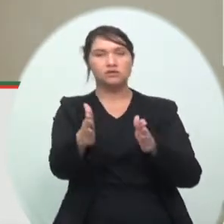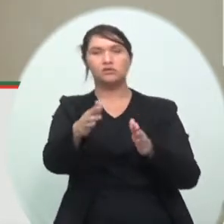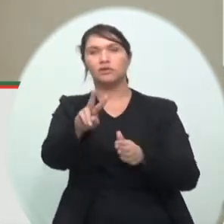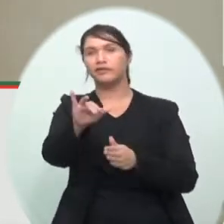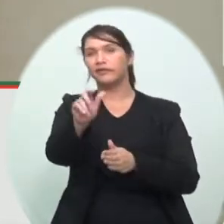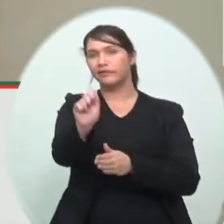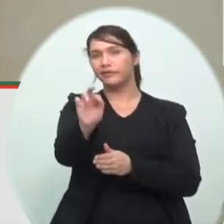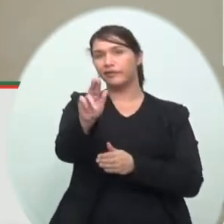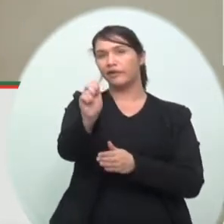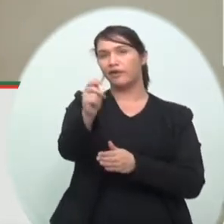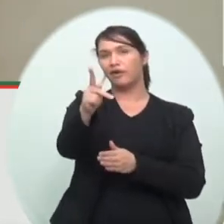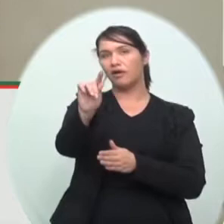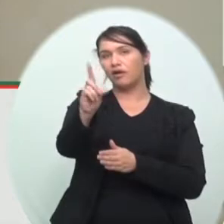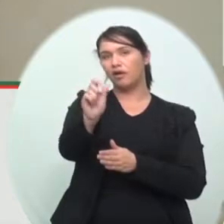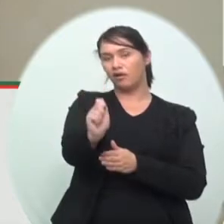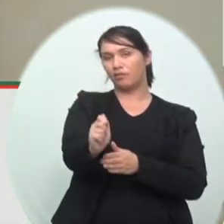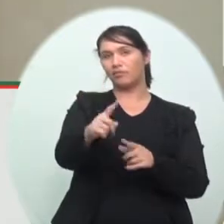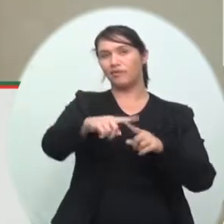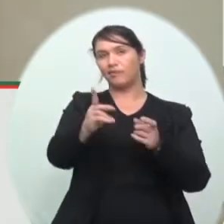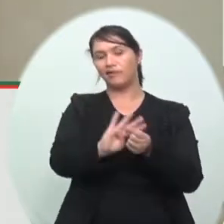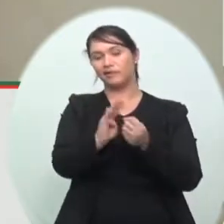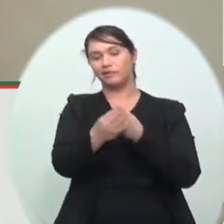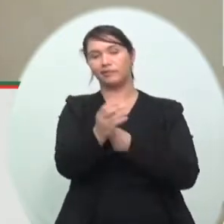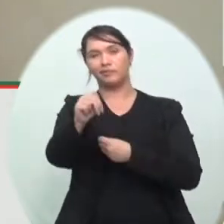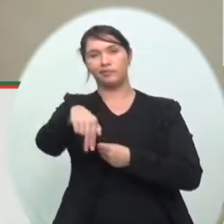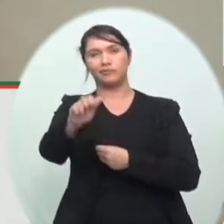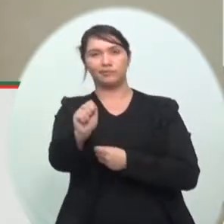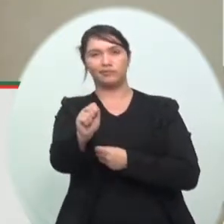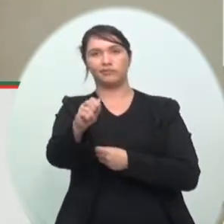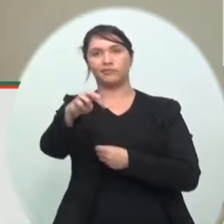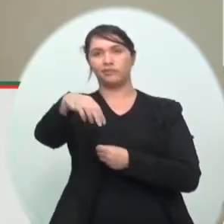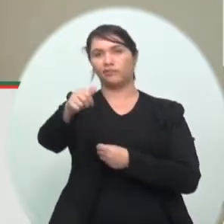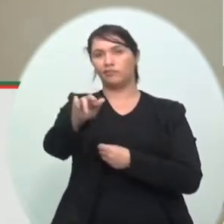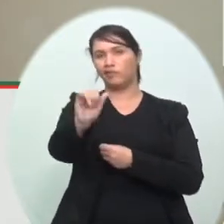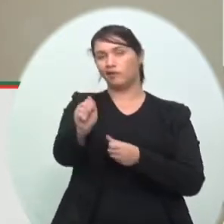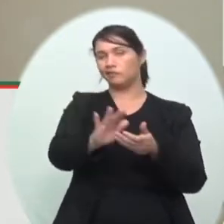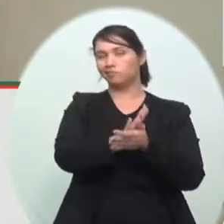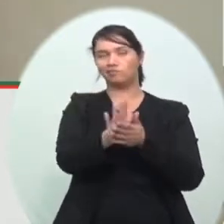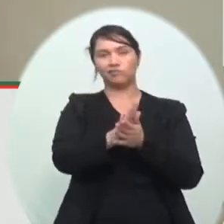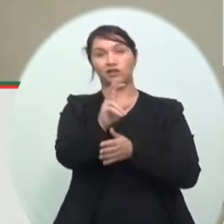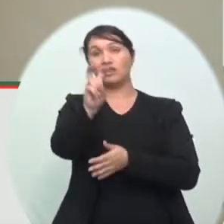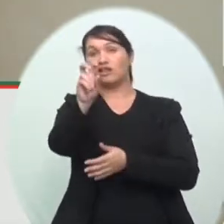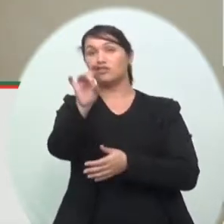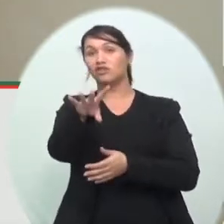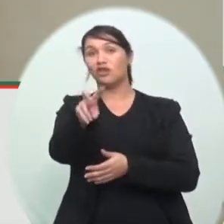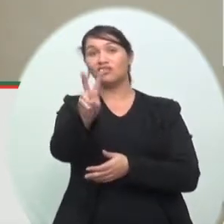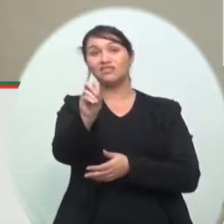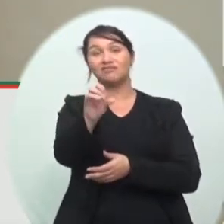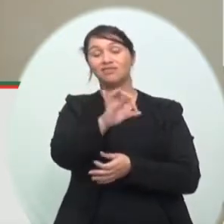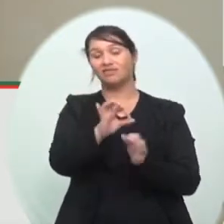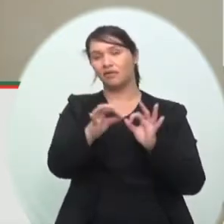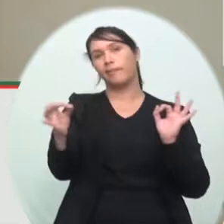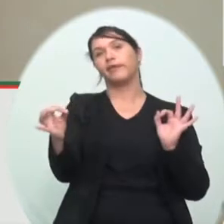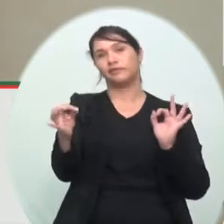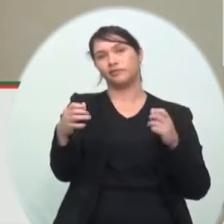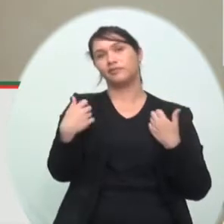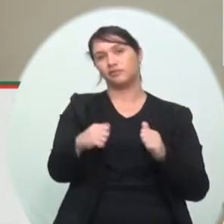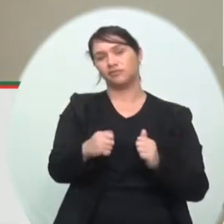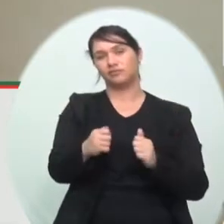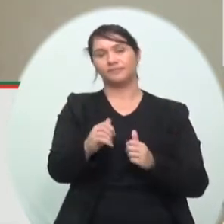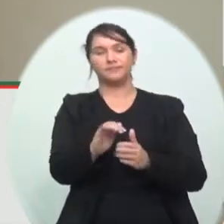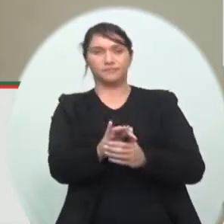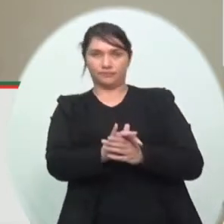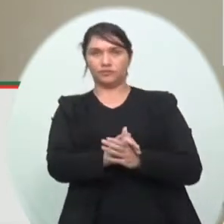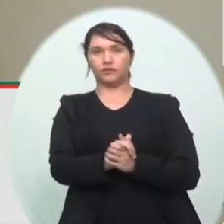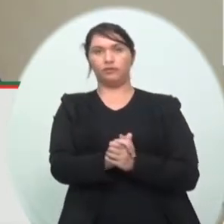Ana Maria... 50 metros, e infelizmente até agora a gente não foi contemplado ainda com a pavimentação. Causa